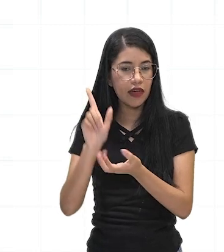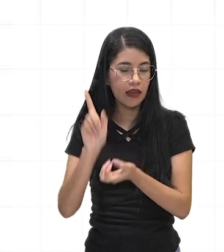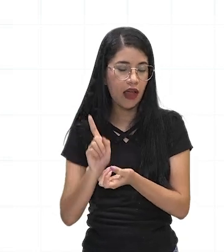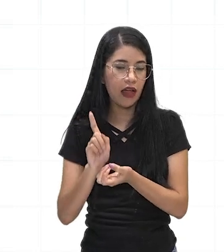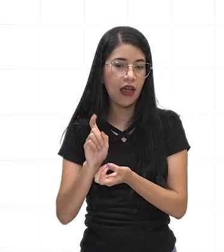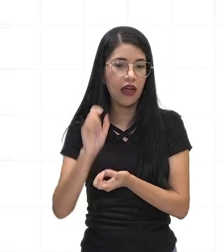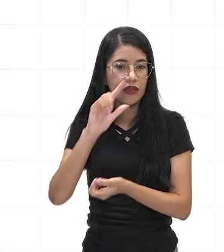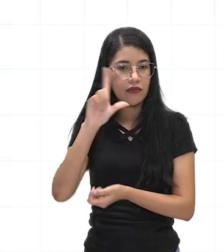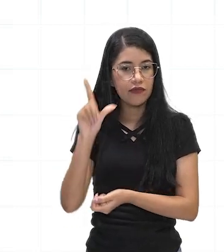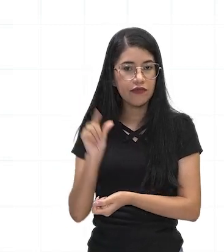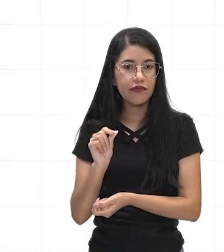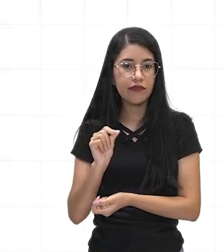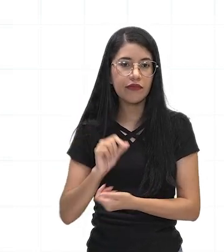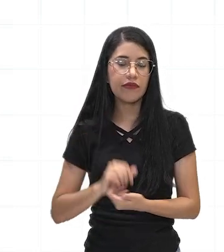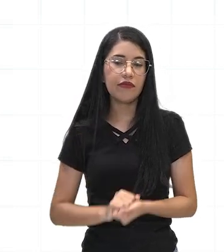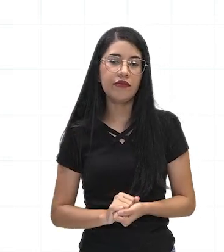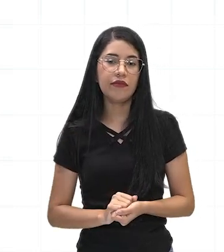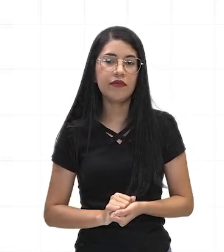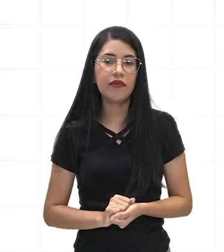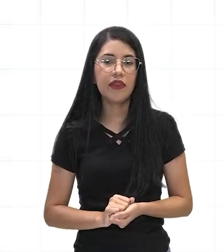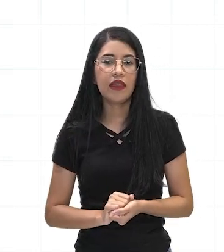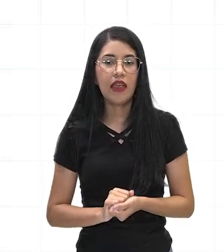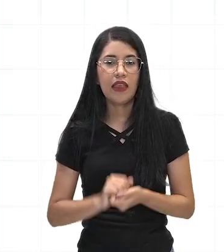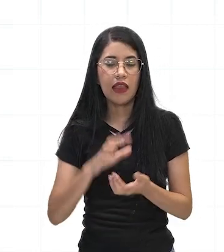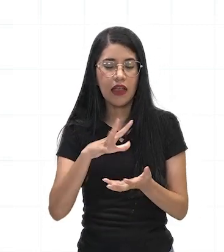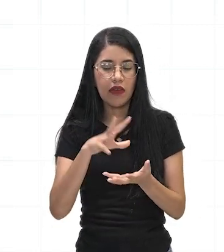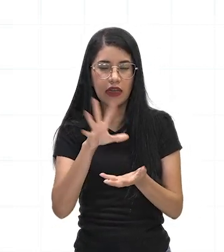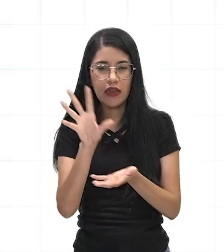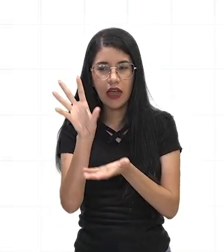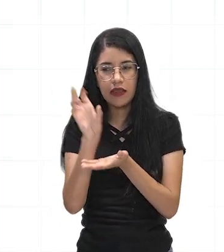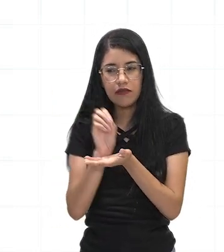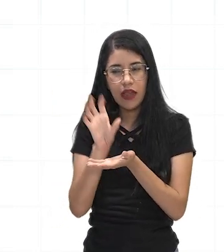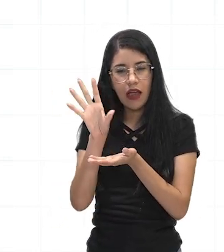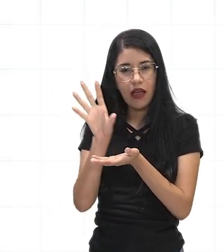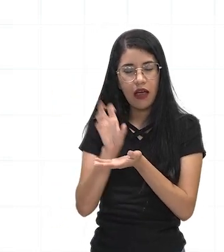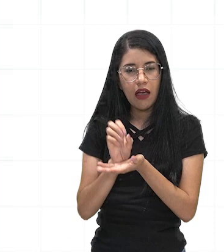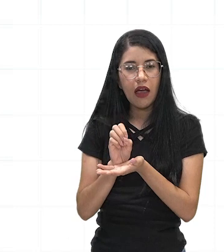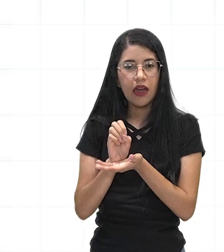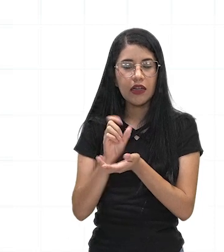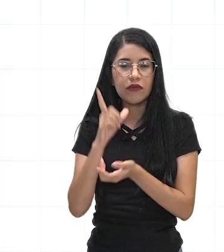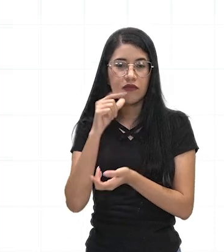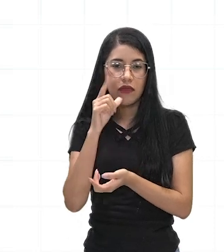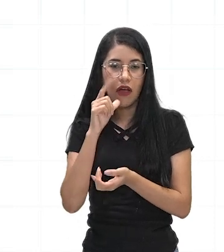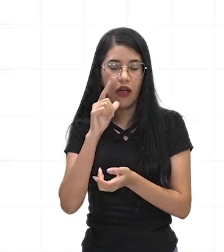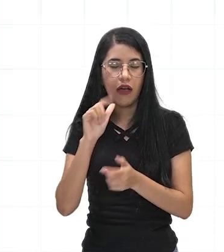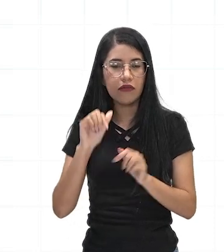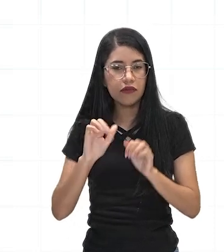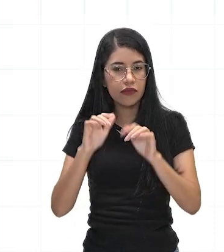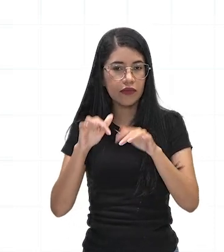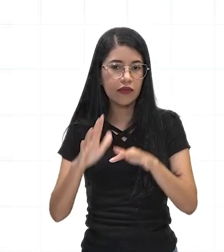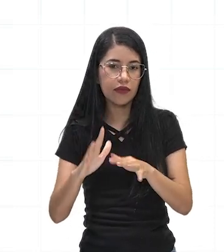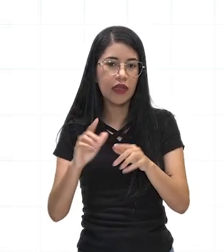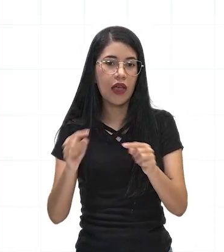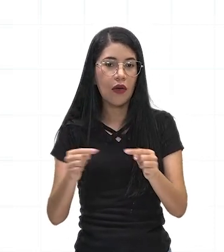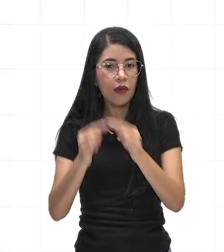que atrai diretamente as águas oceânicas em um processo conjunto com o Sol, né?